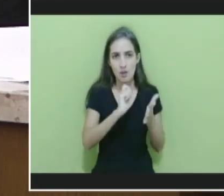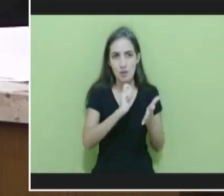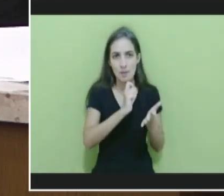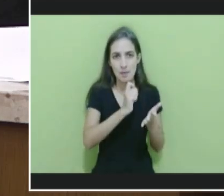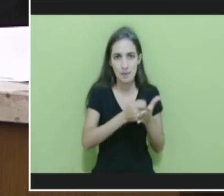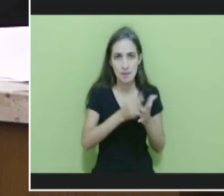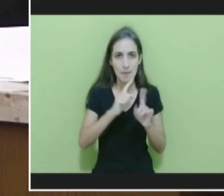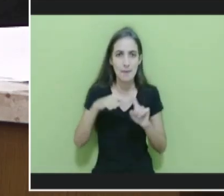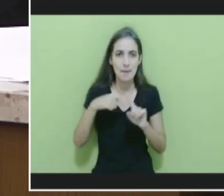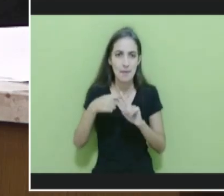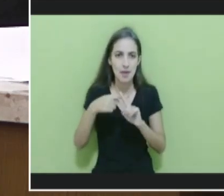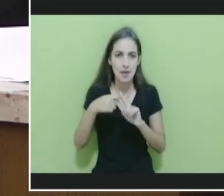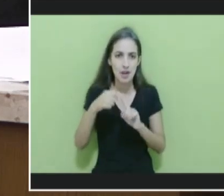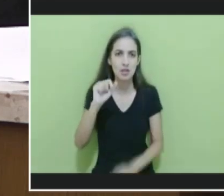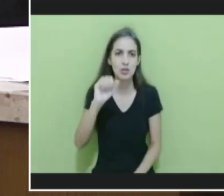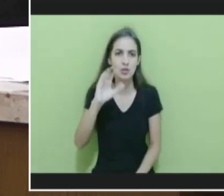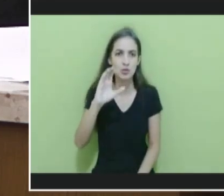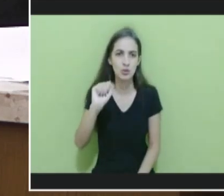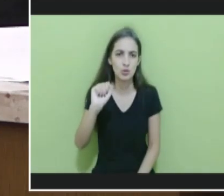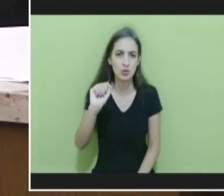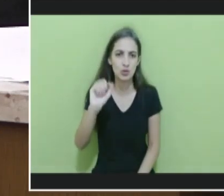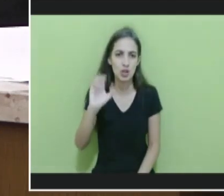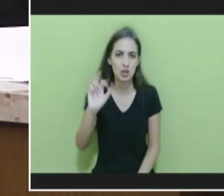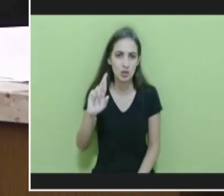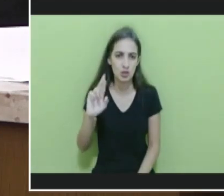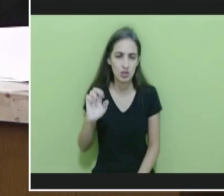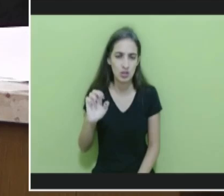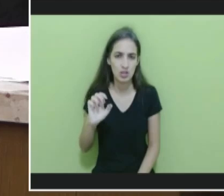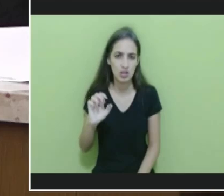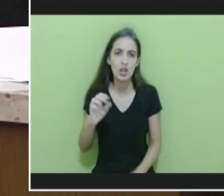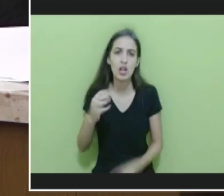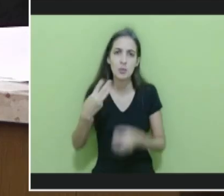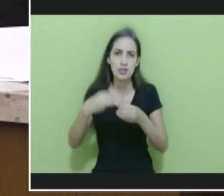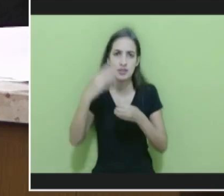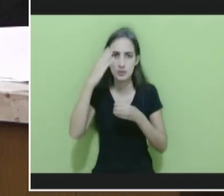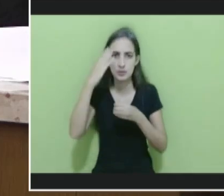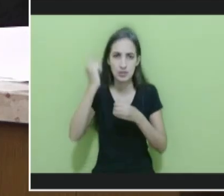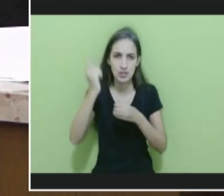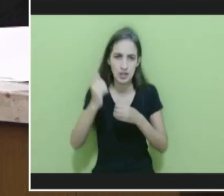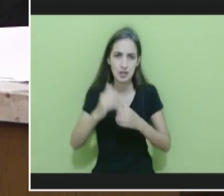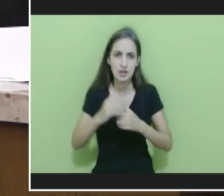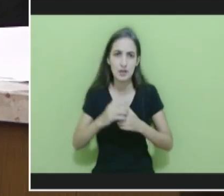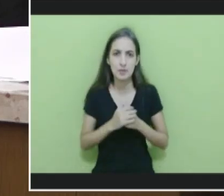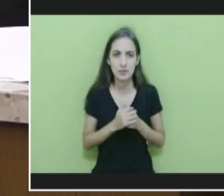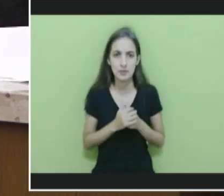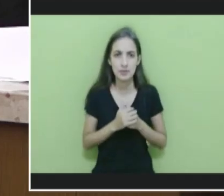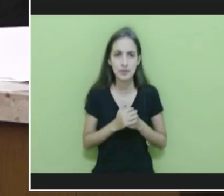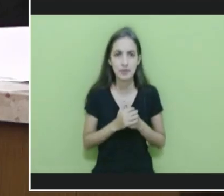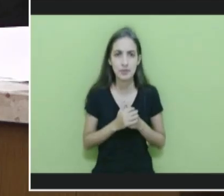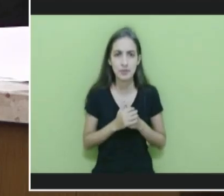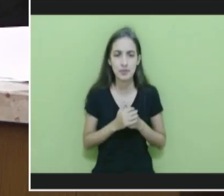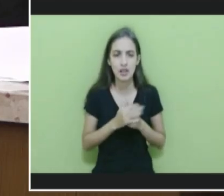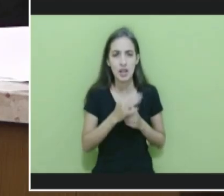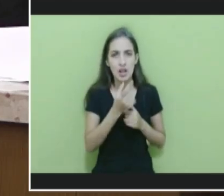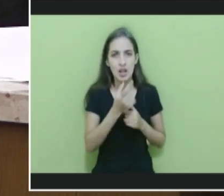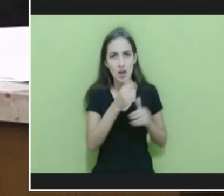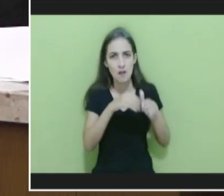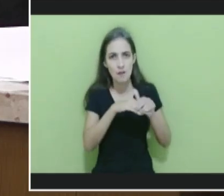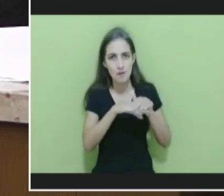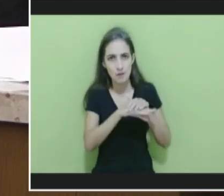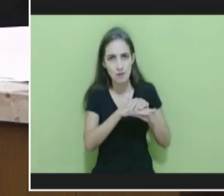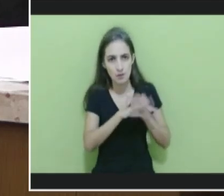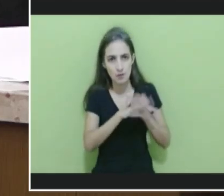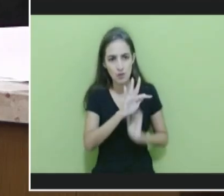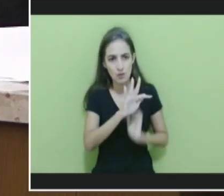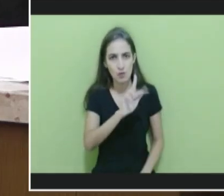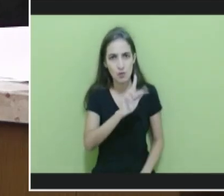é de conhecimento de todo mundo, o município ele repassa o valor para o Fundo de Previdência e esse valor é utilizado